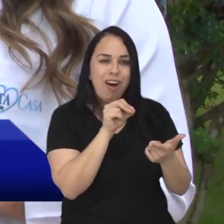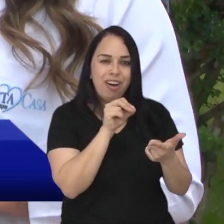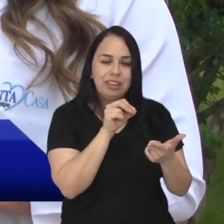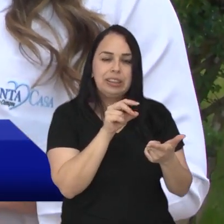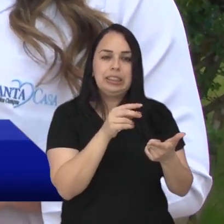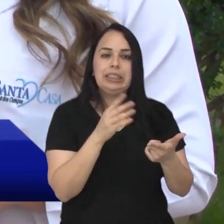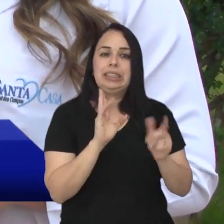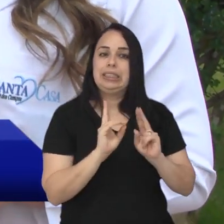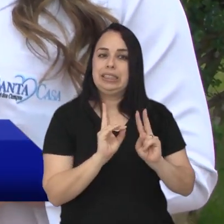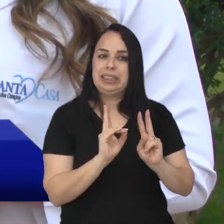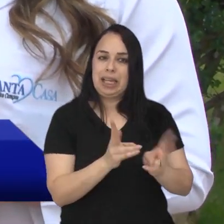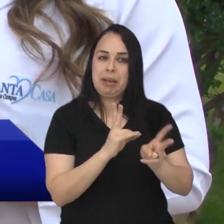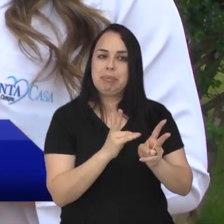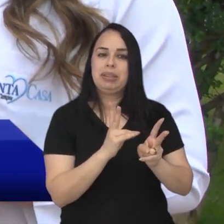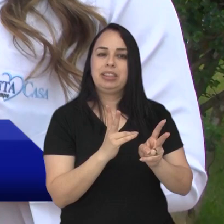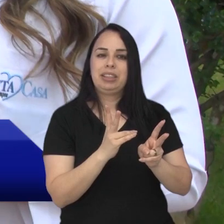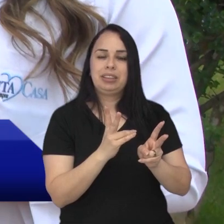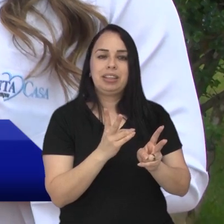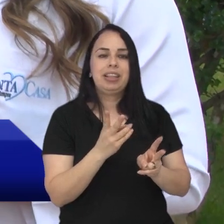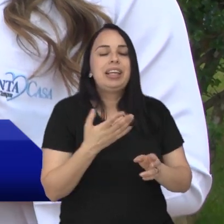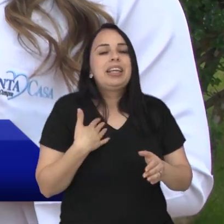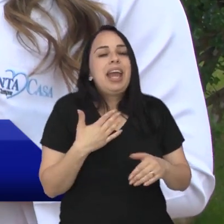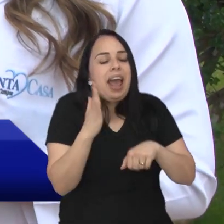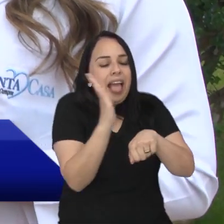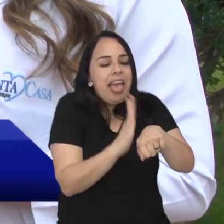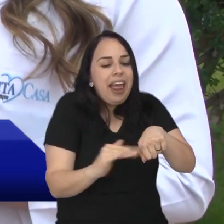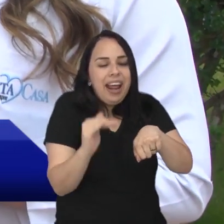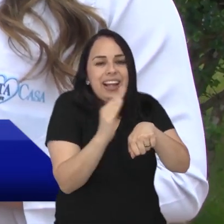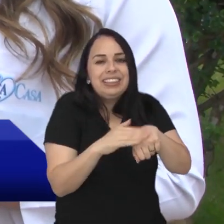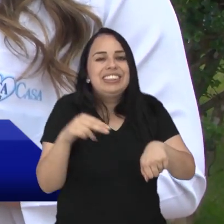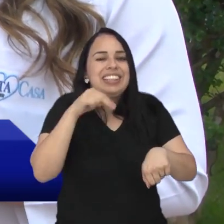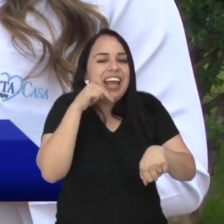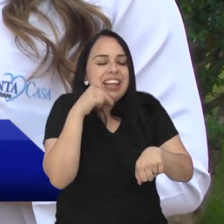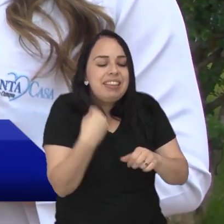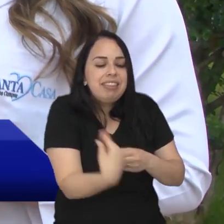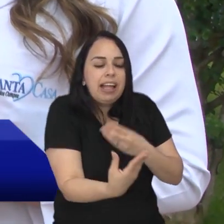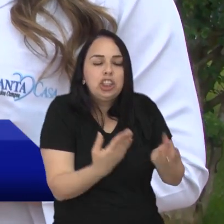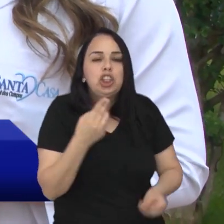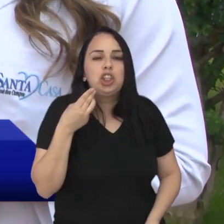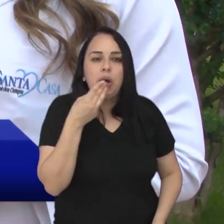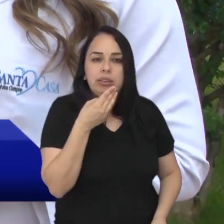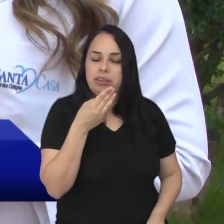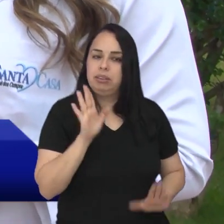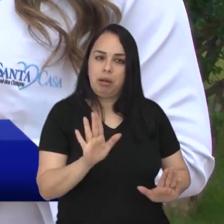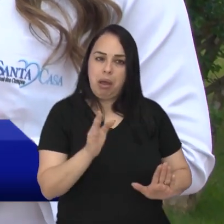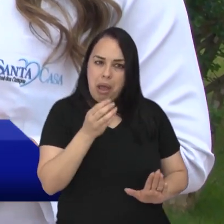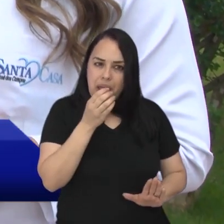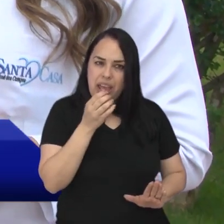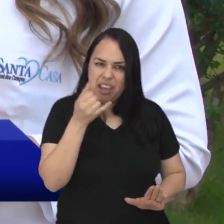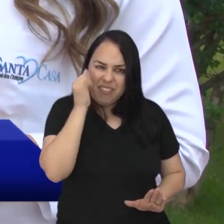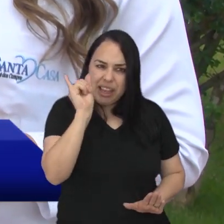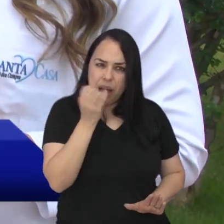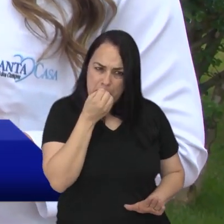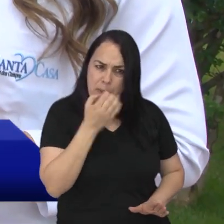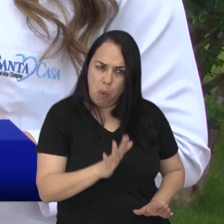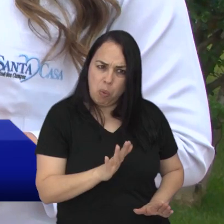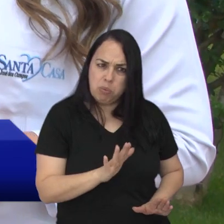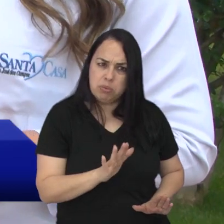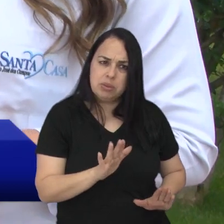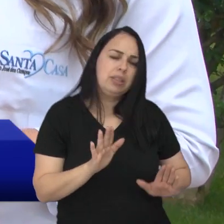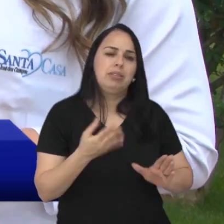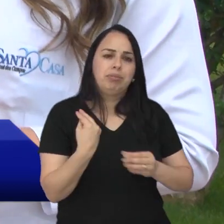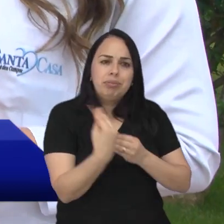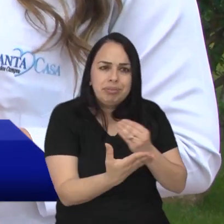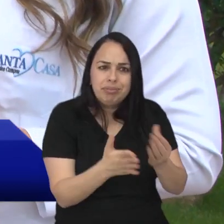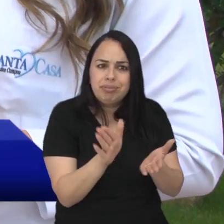ali, que costumam, né, que tem essa vontade de agradar o netinho, né, querer dar um docinho. É bom evitar, então, até os 2 anos, pelo